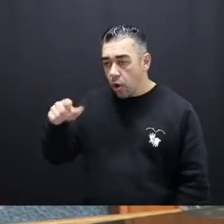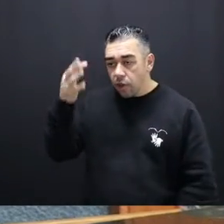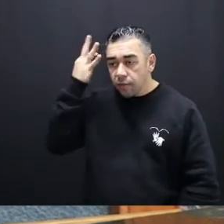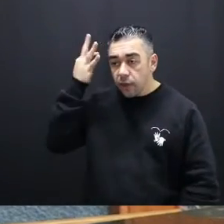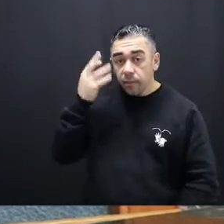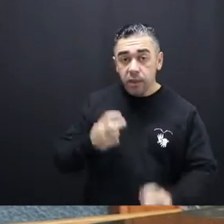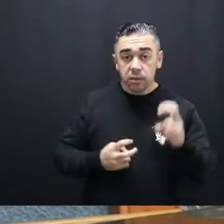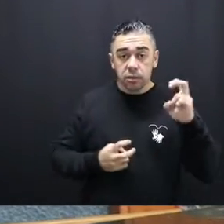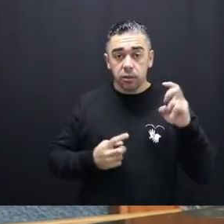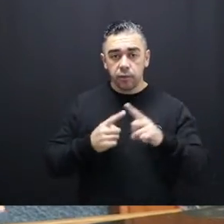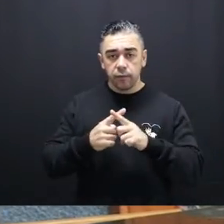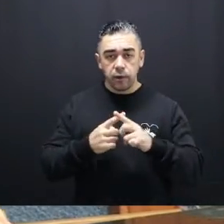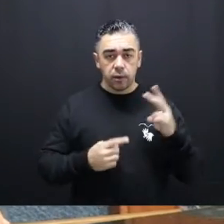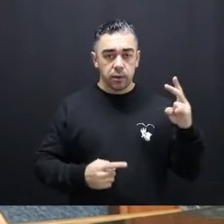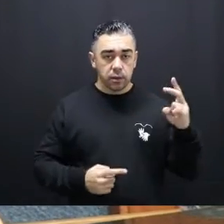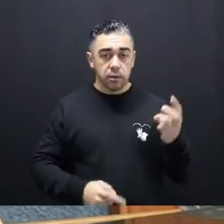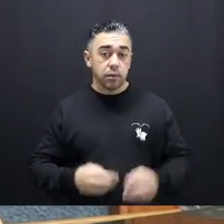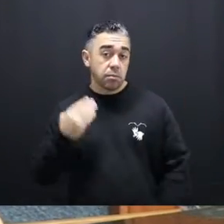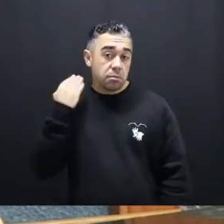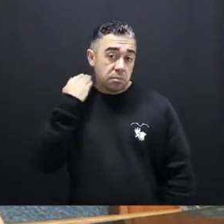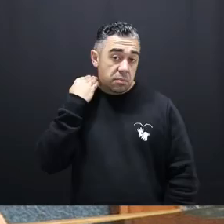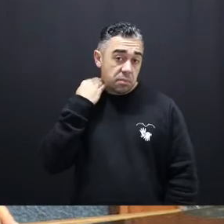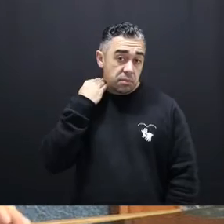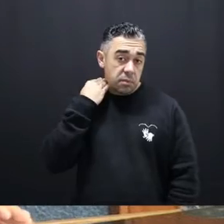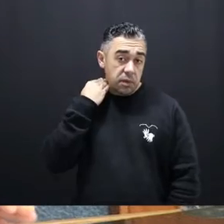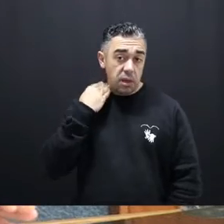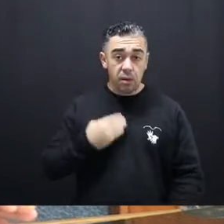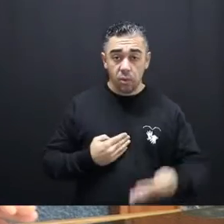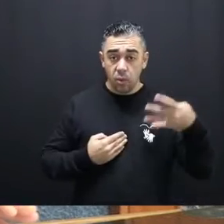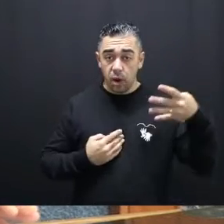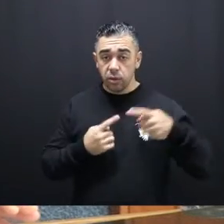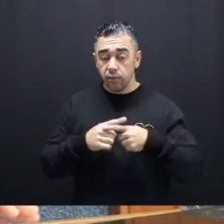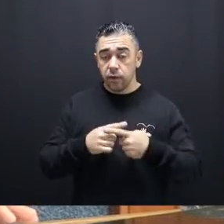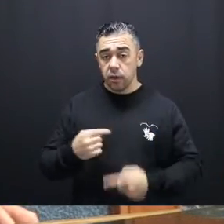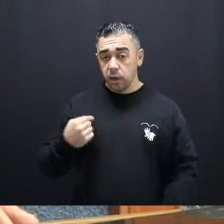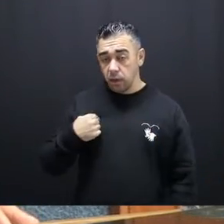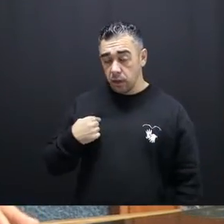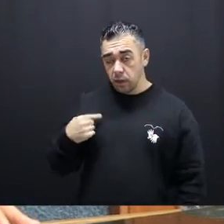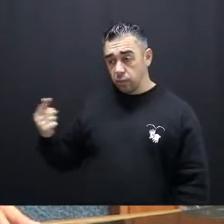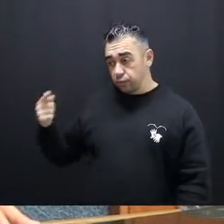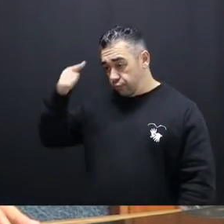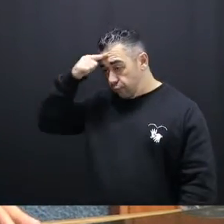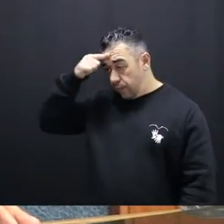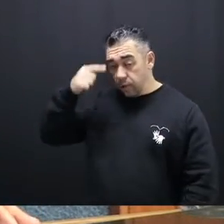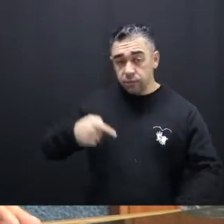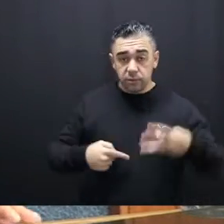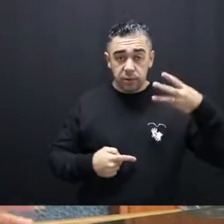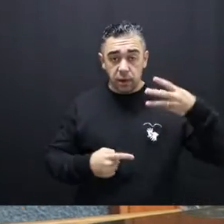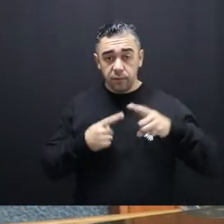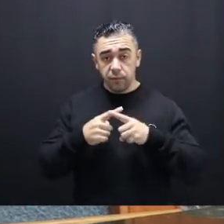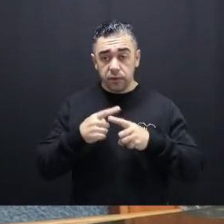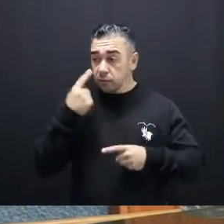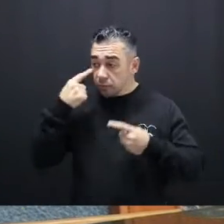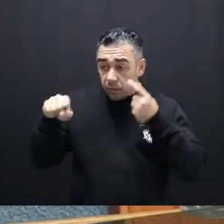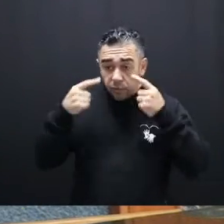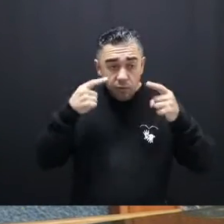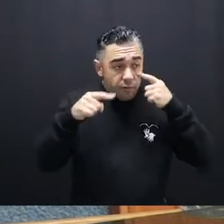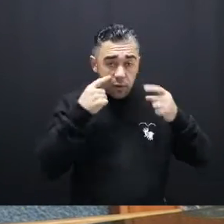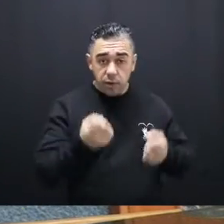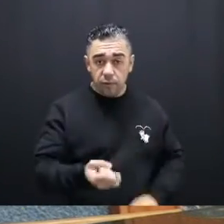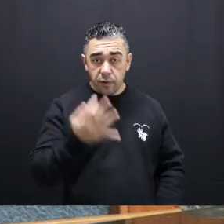mandar tenho vira do banco vereador do banco quatro mandatos e o Gilberto três mandatos a gente já viu tanta coisa aqui e